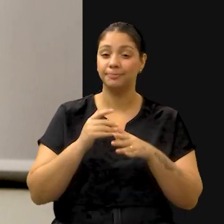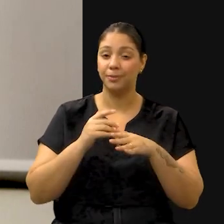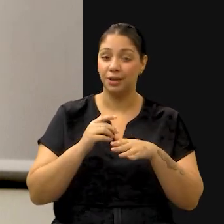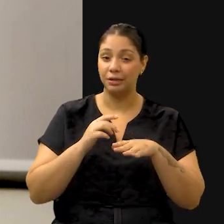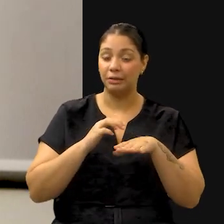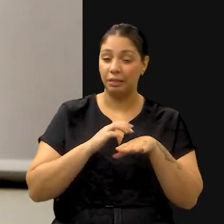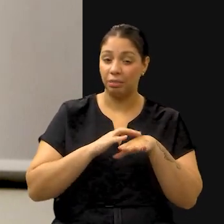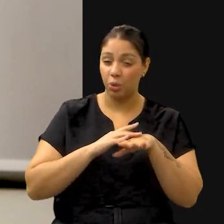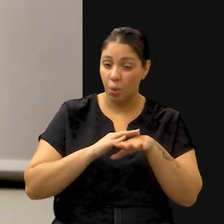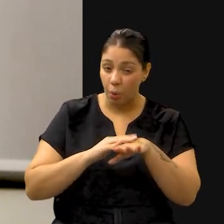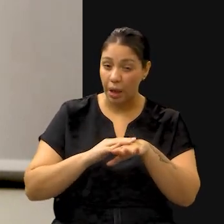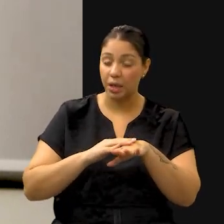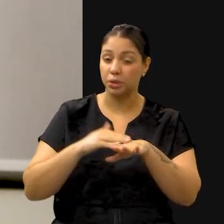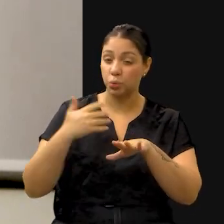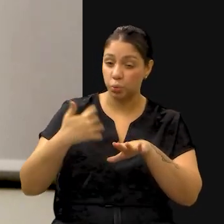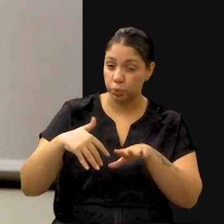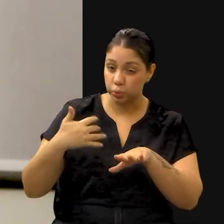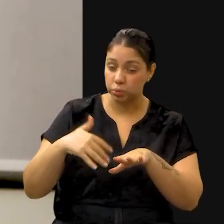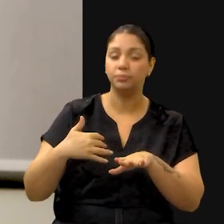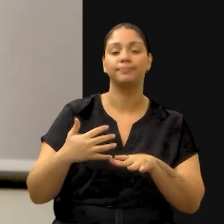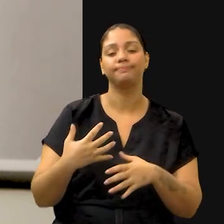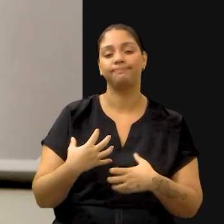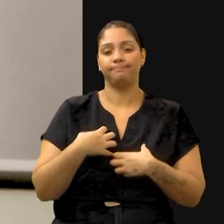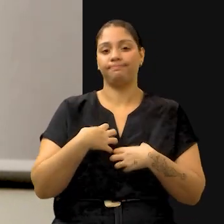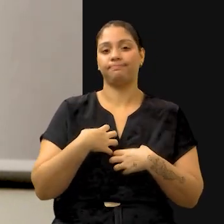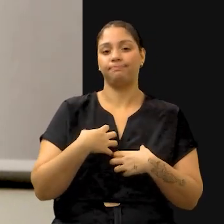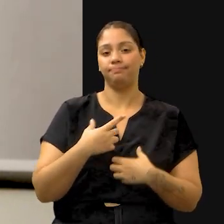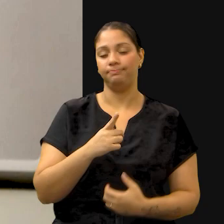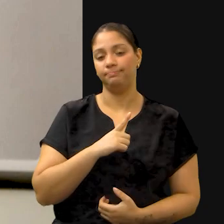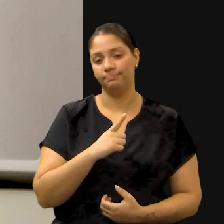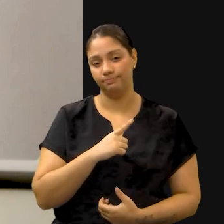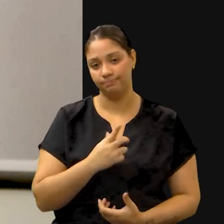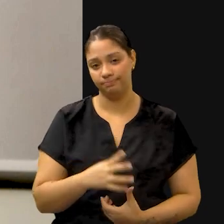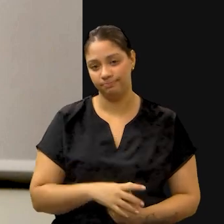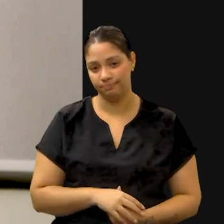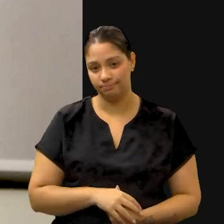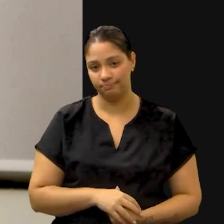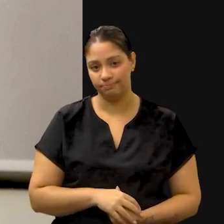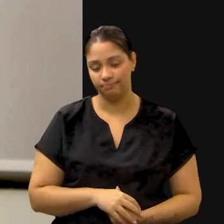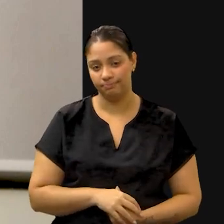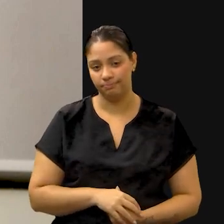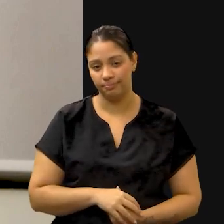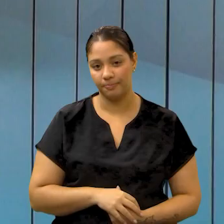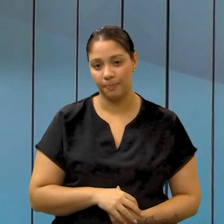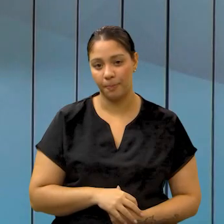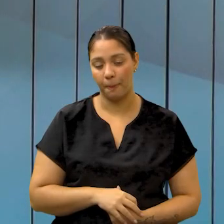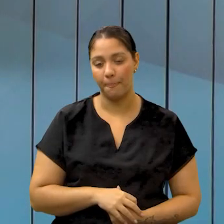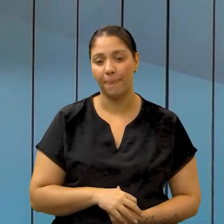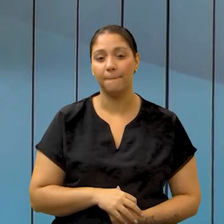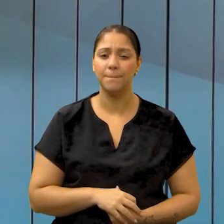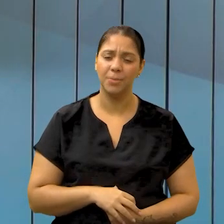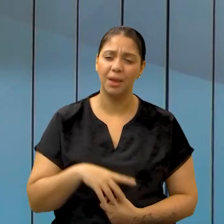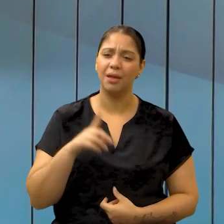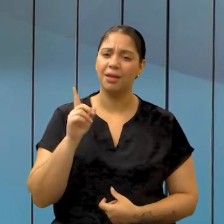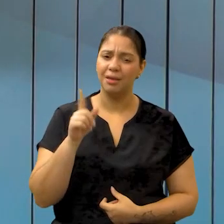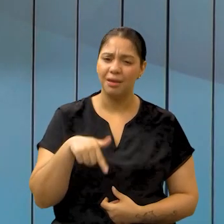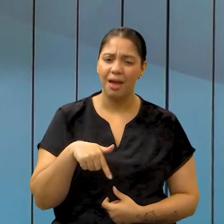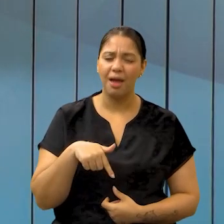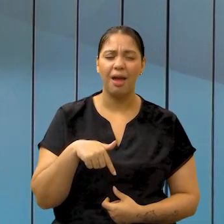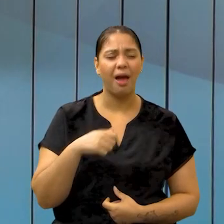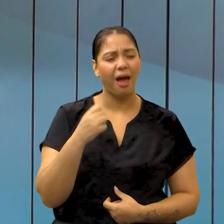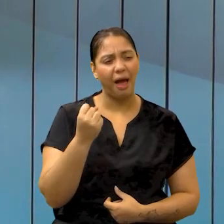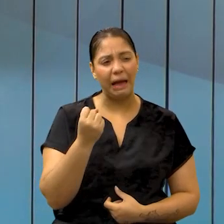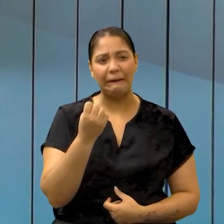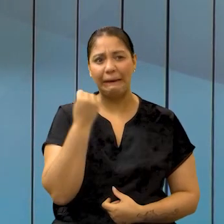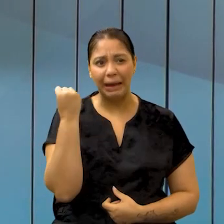volume maior de doença que pode-se começar a sentir alguma coisa. E ele é muito agressivo,